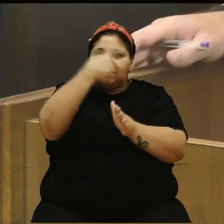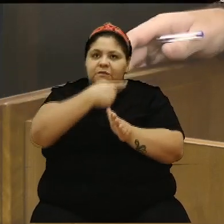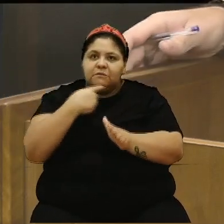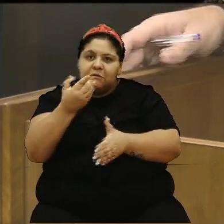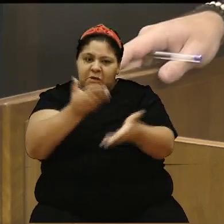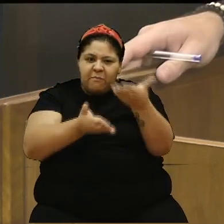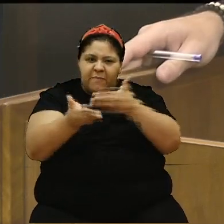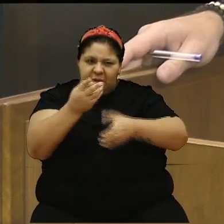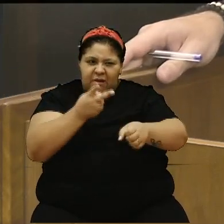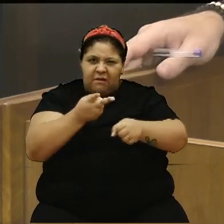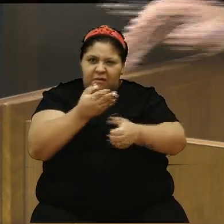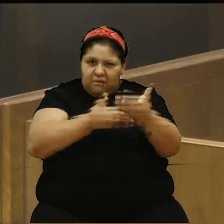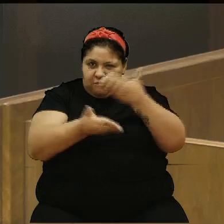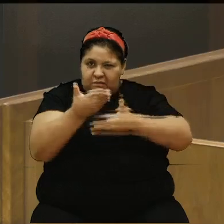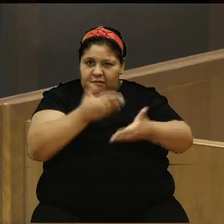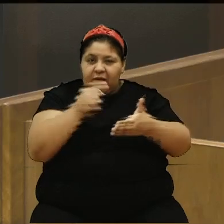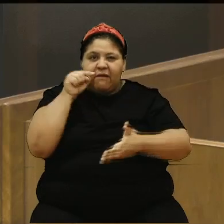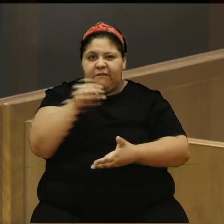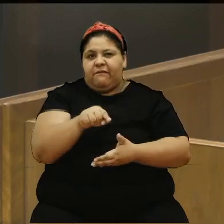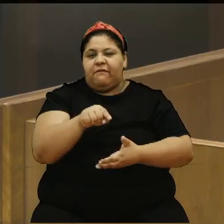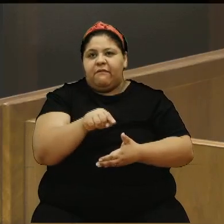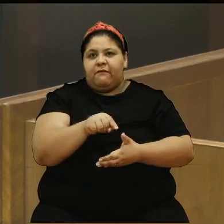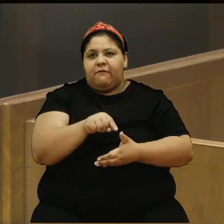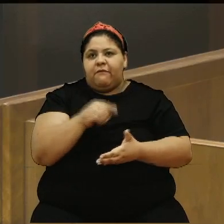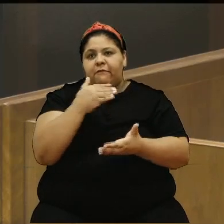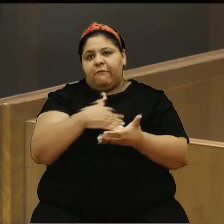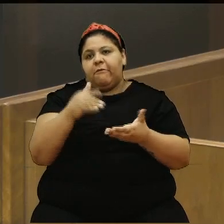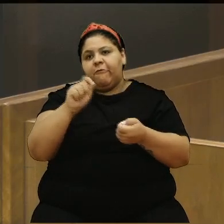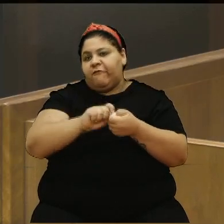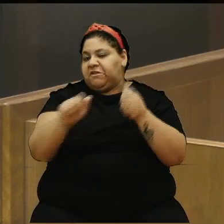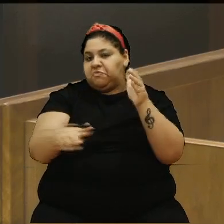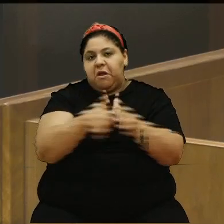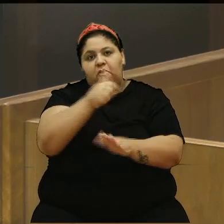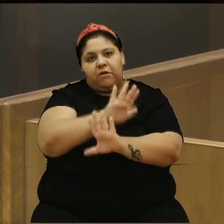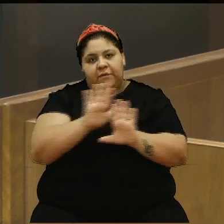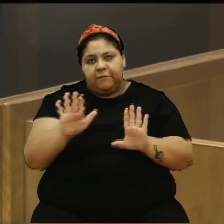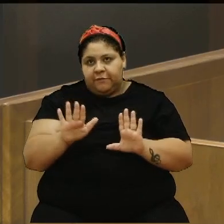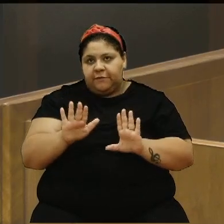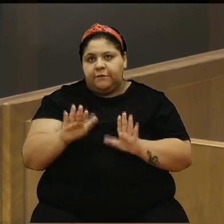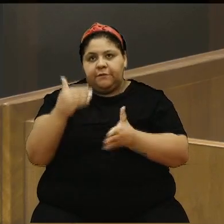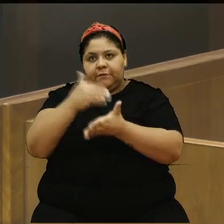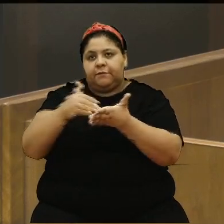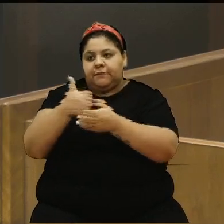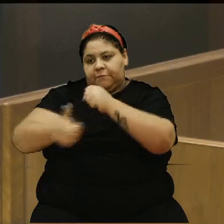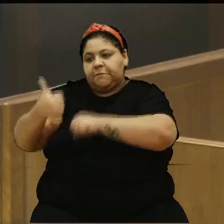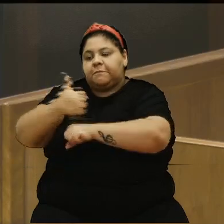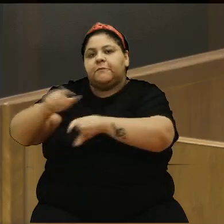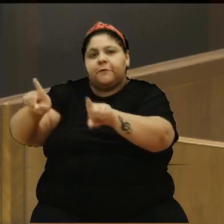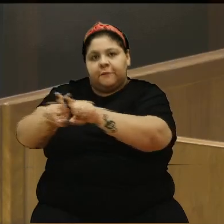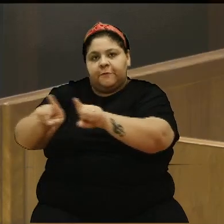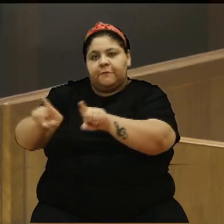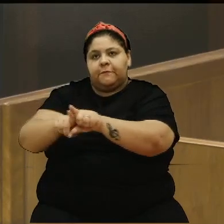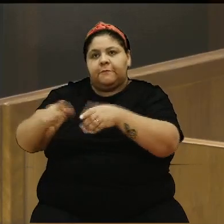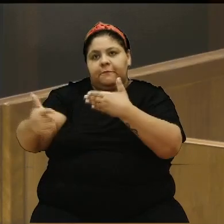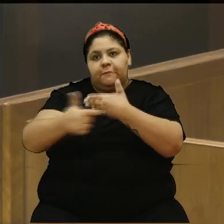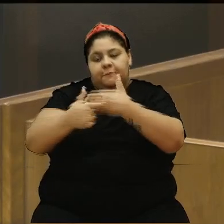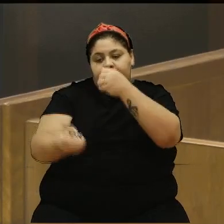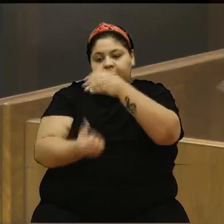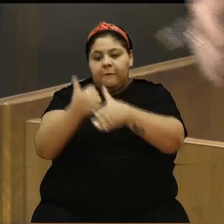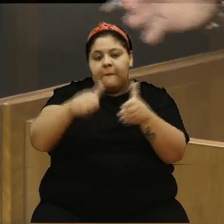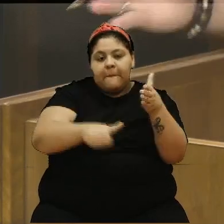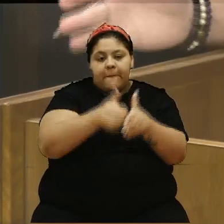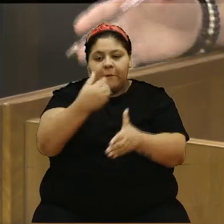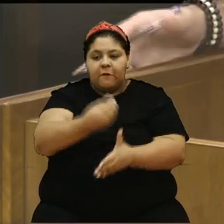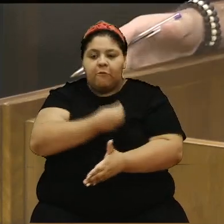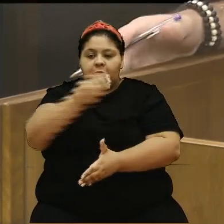atendimento. Então, isso é o que o secretário fez de melhoria e a secretária adjunta também, que foram cargos criados para melhorar a vida do